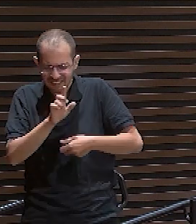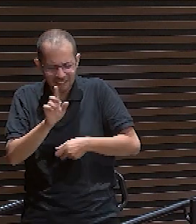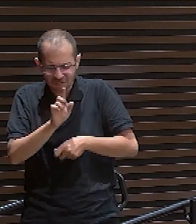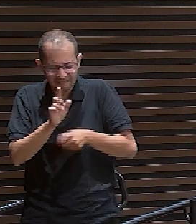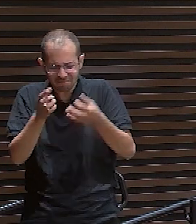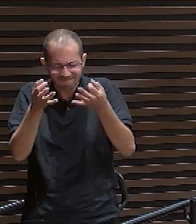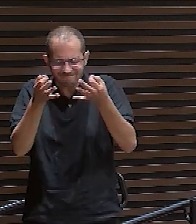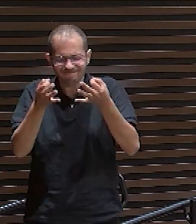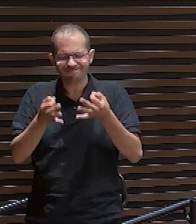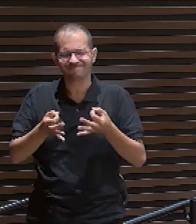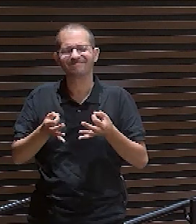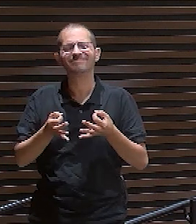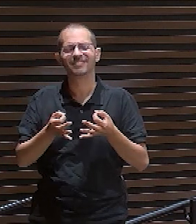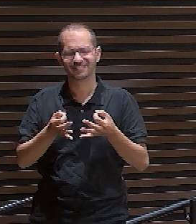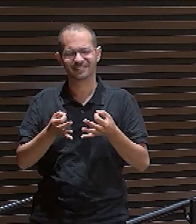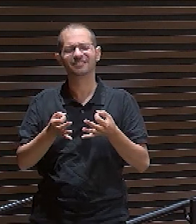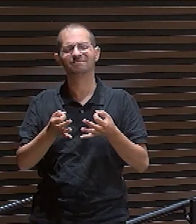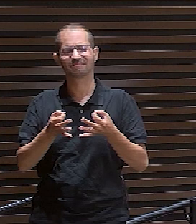para